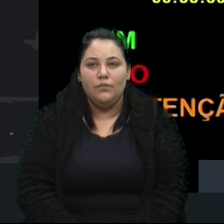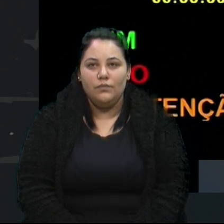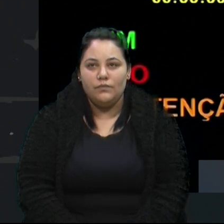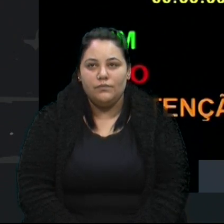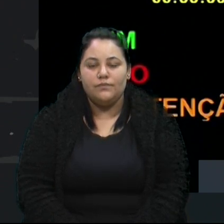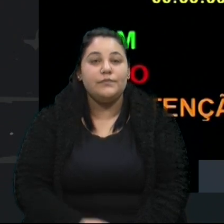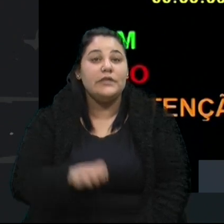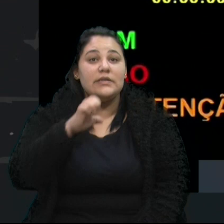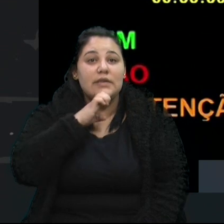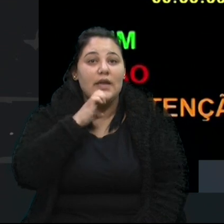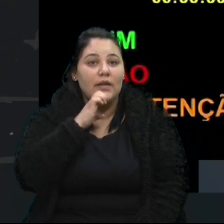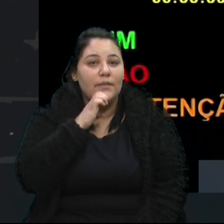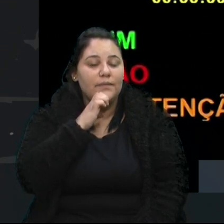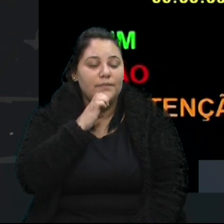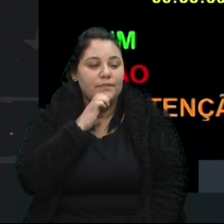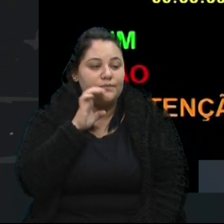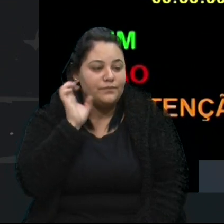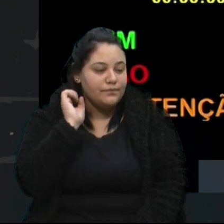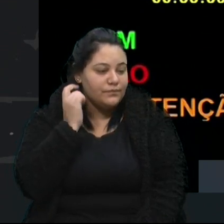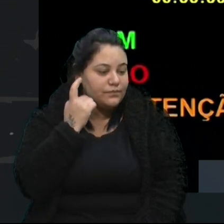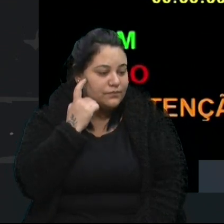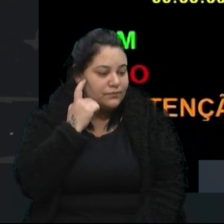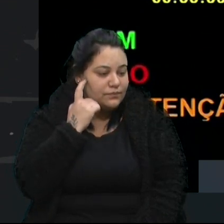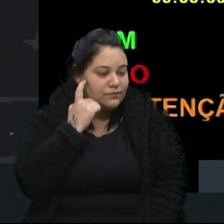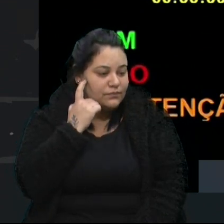Estela Balardim, como vota?